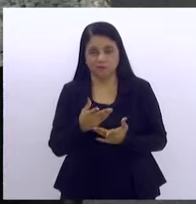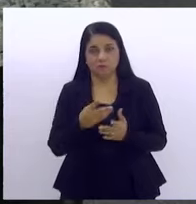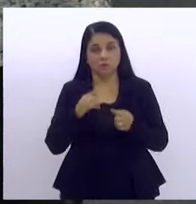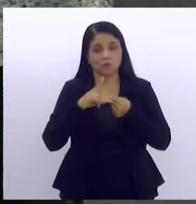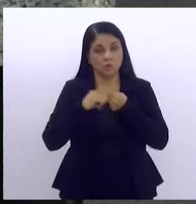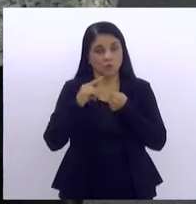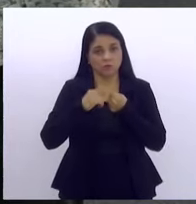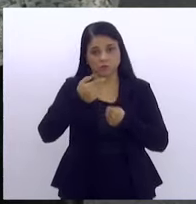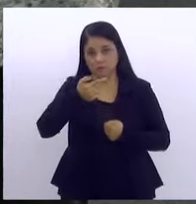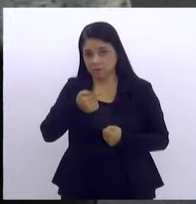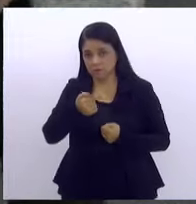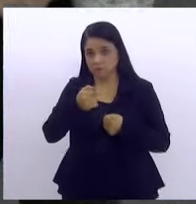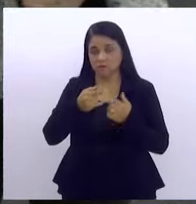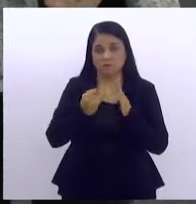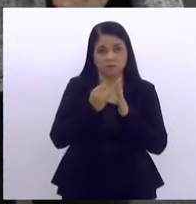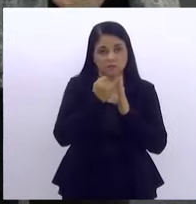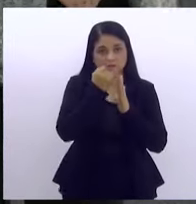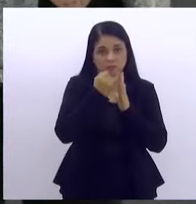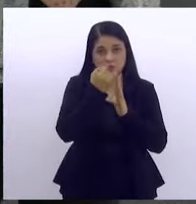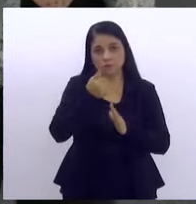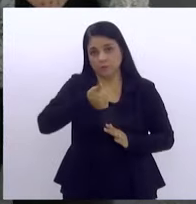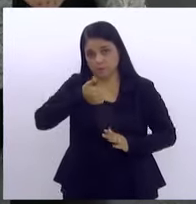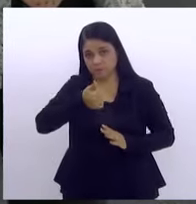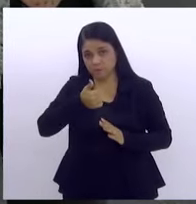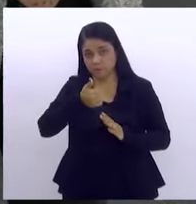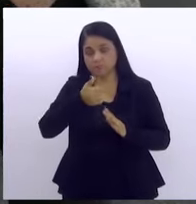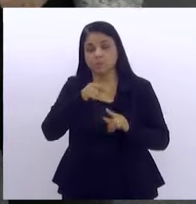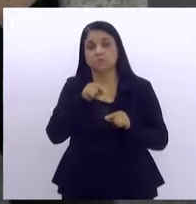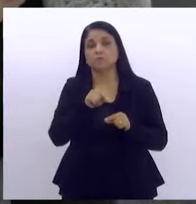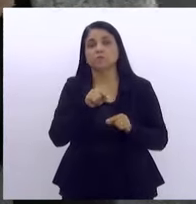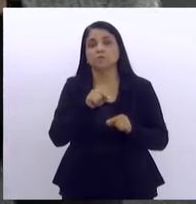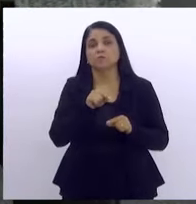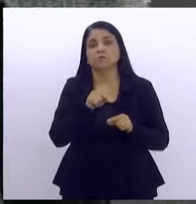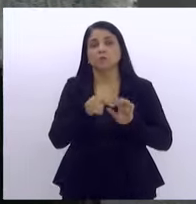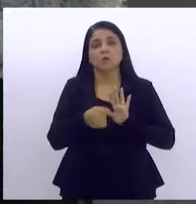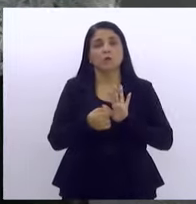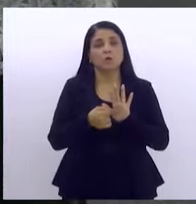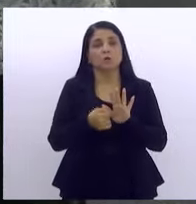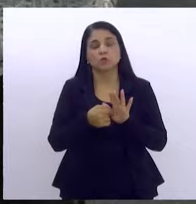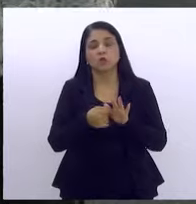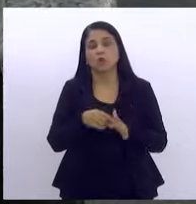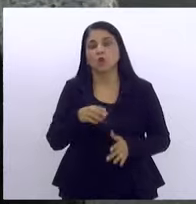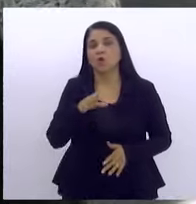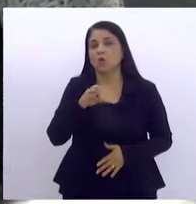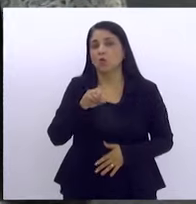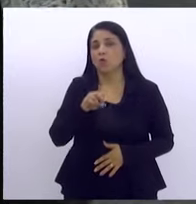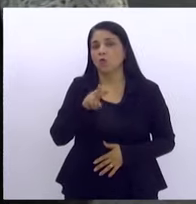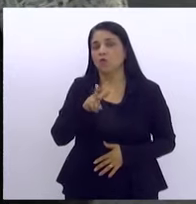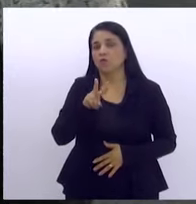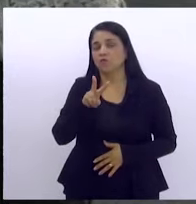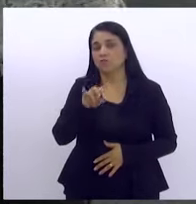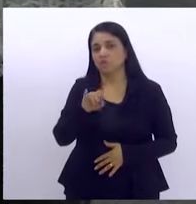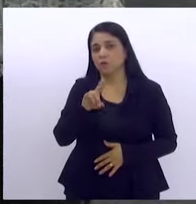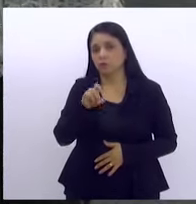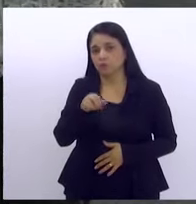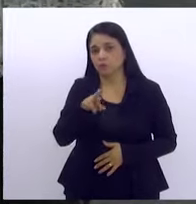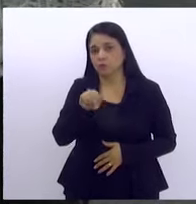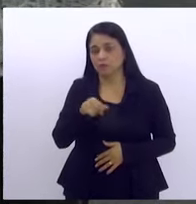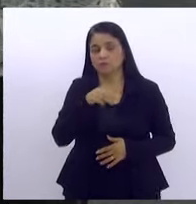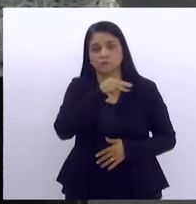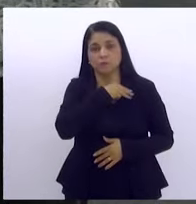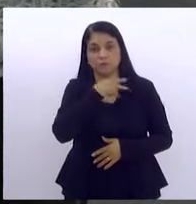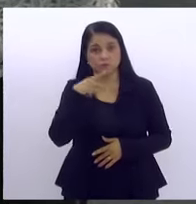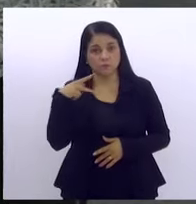artigo 7º, inciso 1º, está se criando uma ouvidoria do Ministério Público, o que eu acho